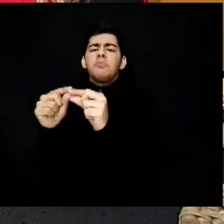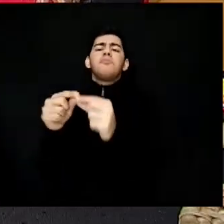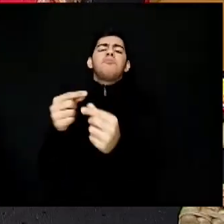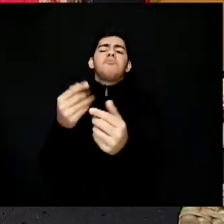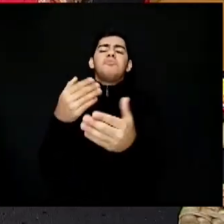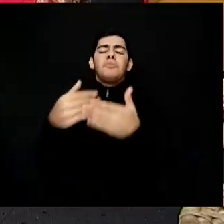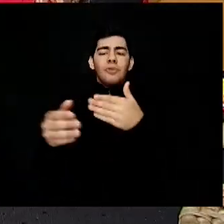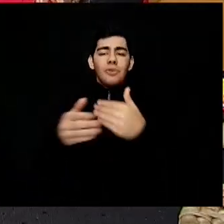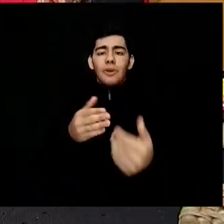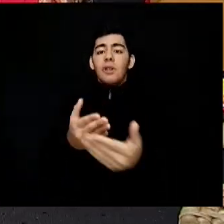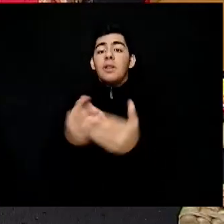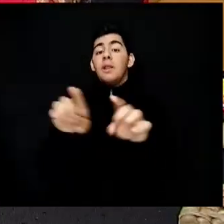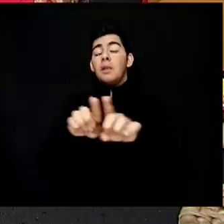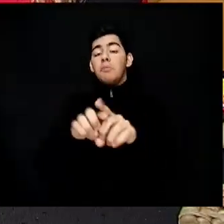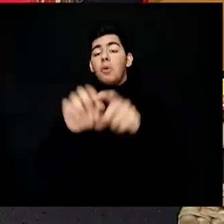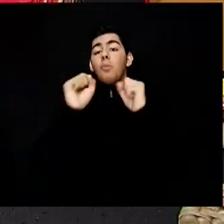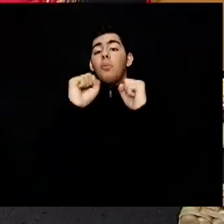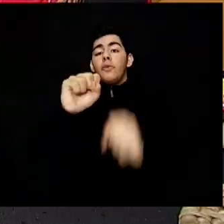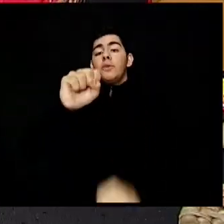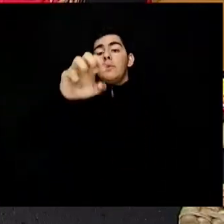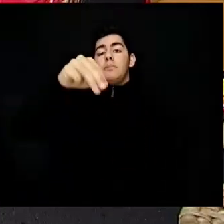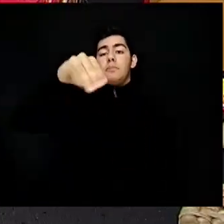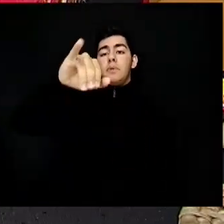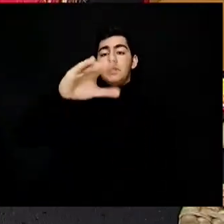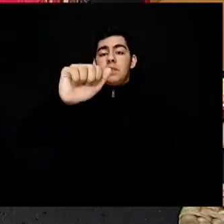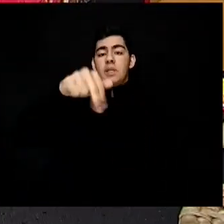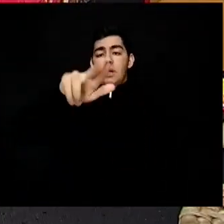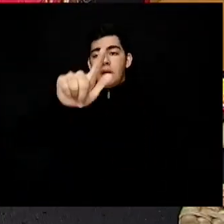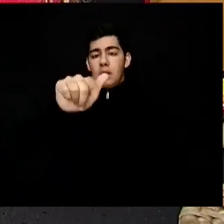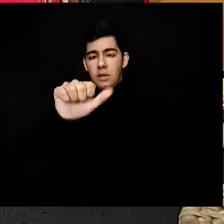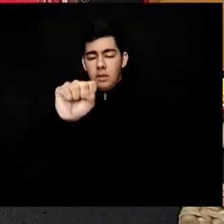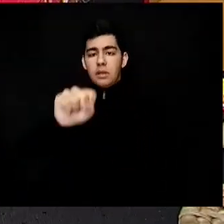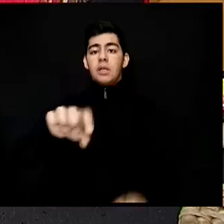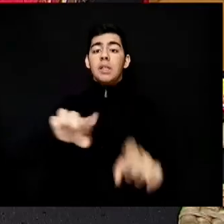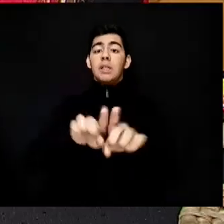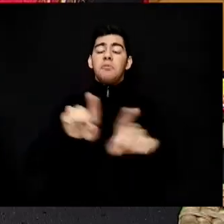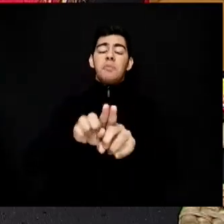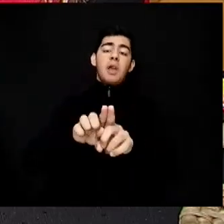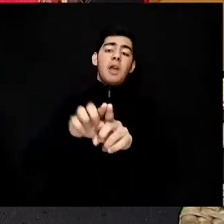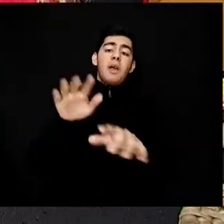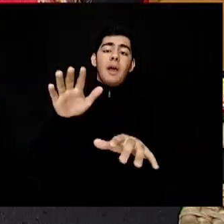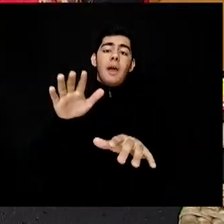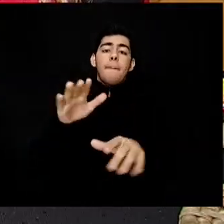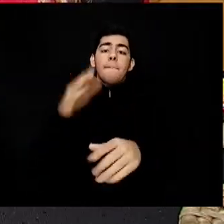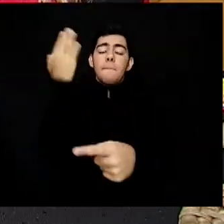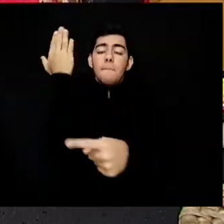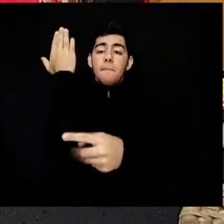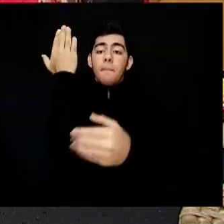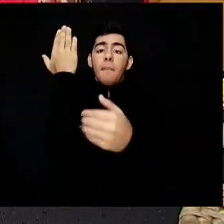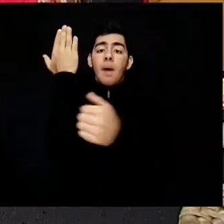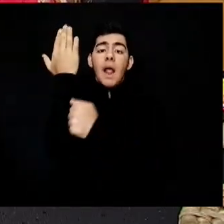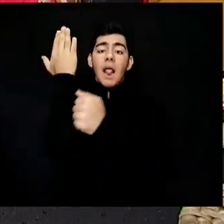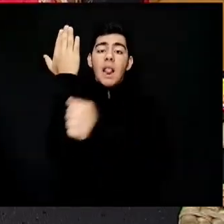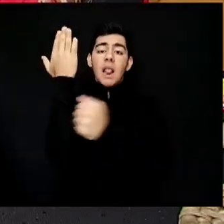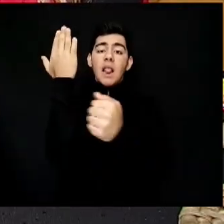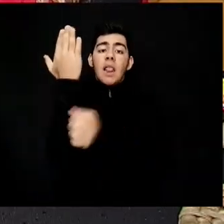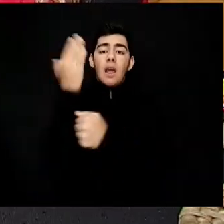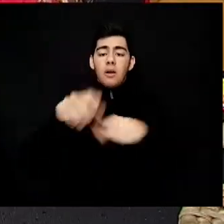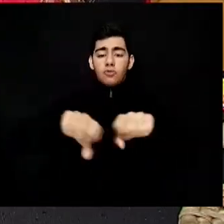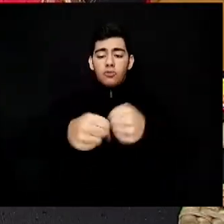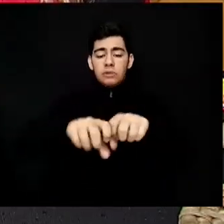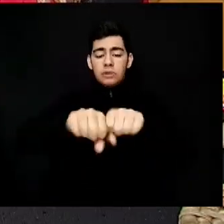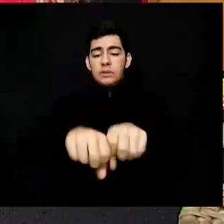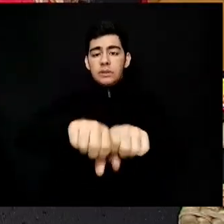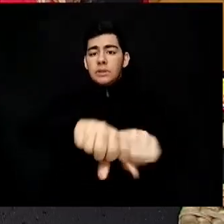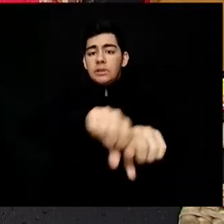miçangas, contas de madeira, né? Várias coisinhas que a gente vai utilizar como entremeio entre um búzio e